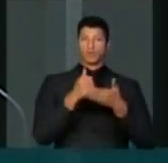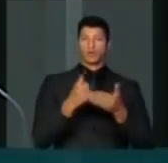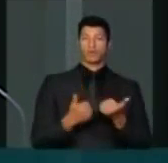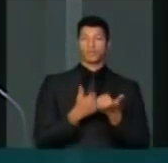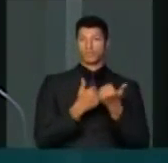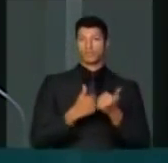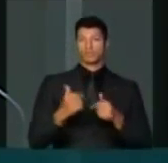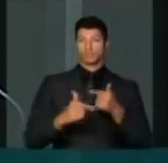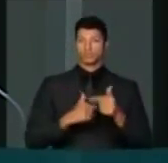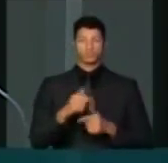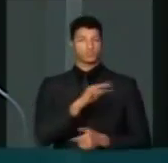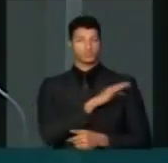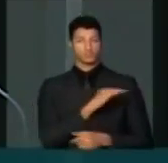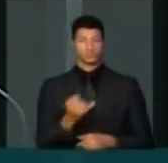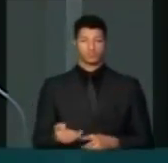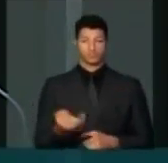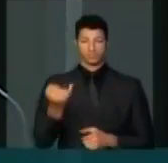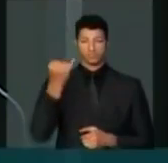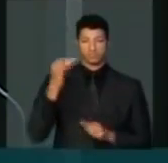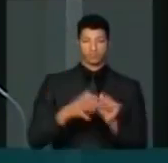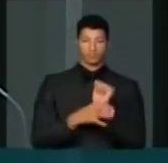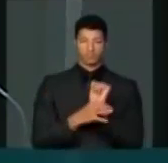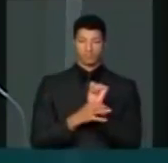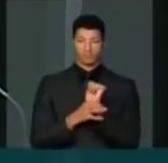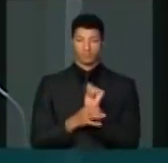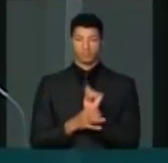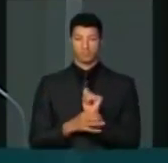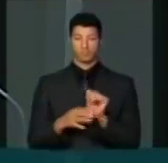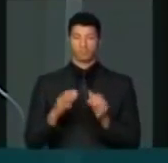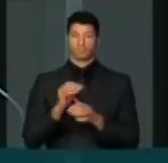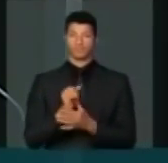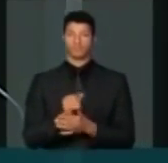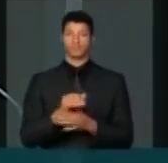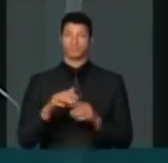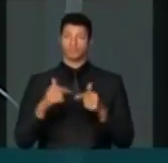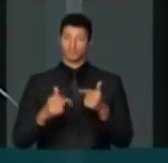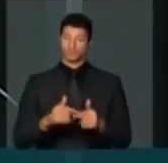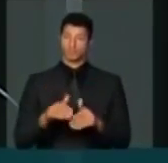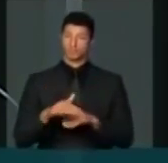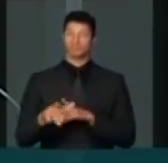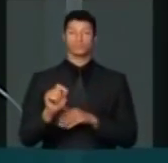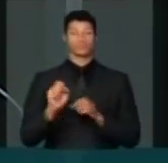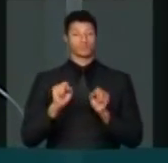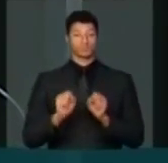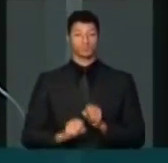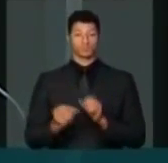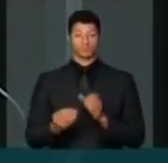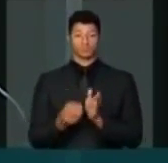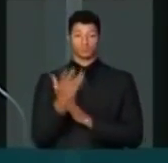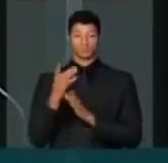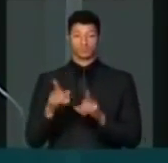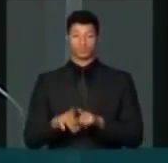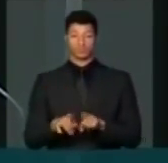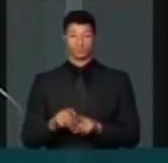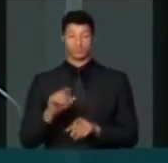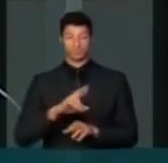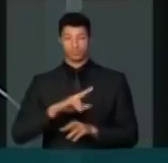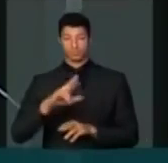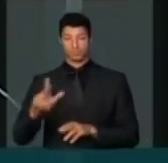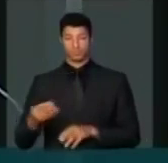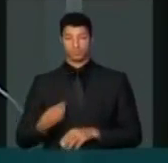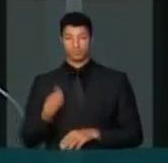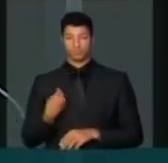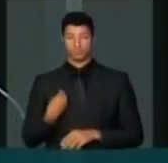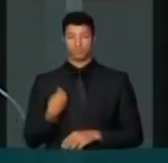desse trabalho técnico importante, garantidor de segurança no trânsito, o que pode gerar que muitas